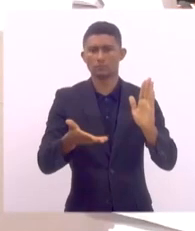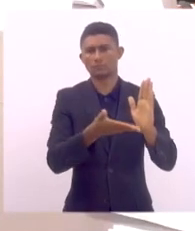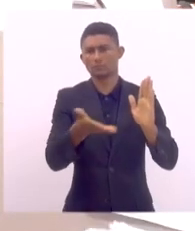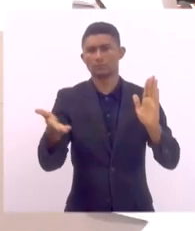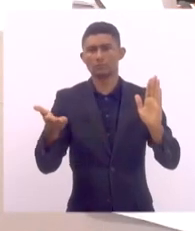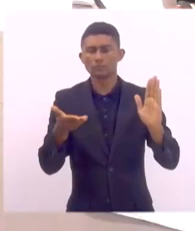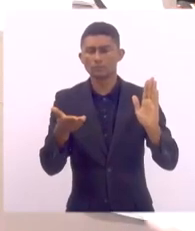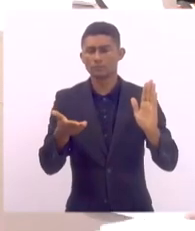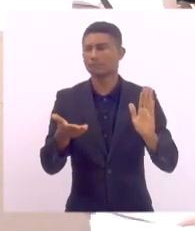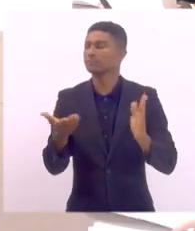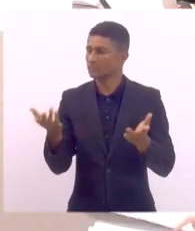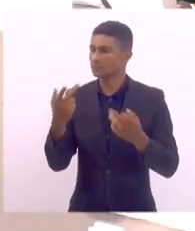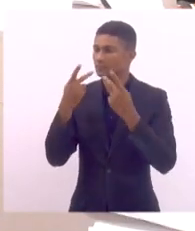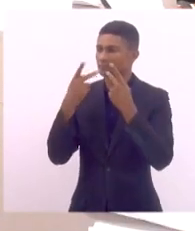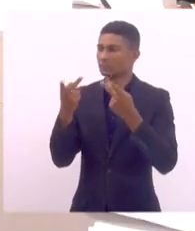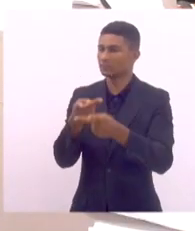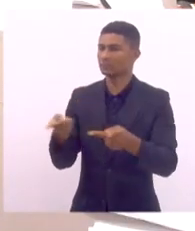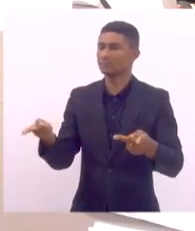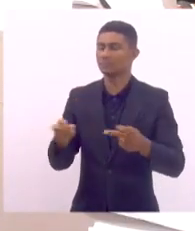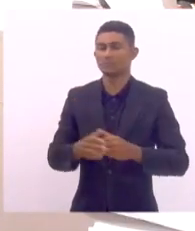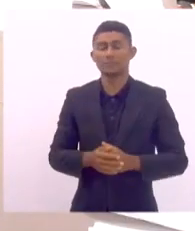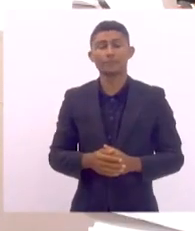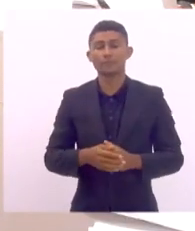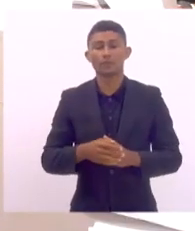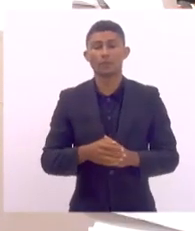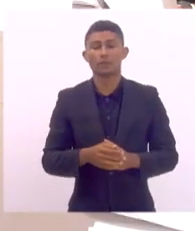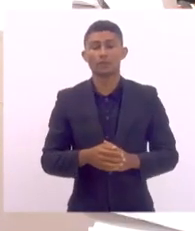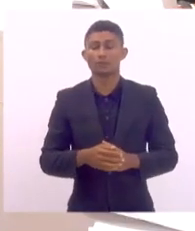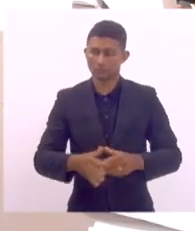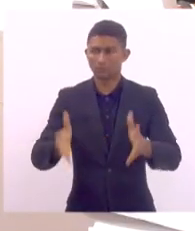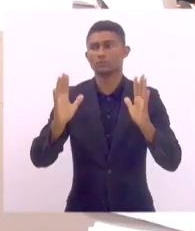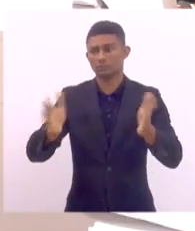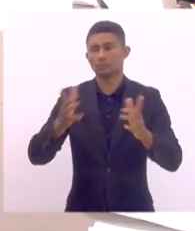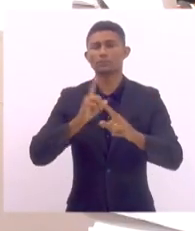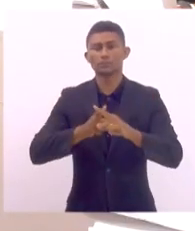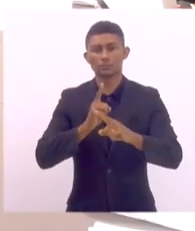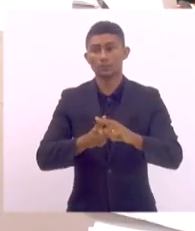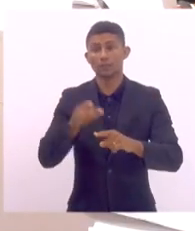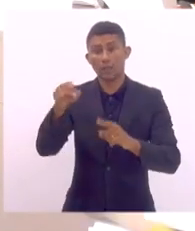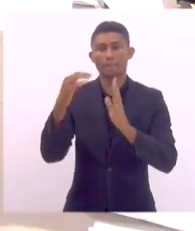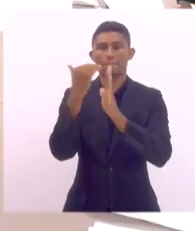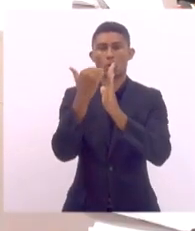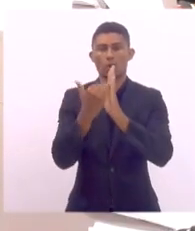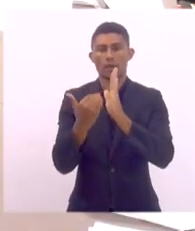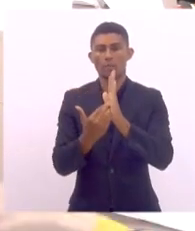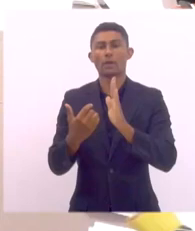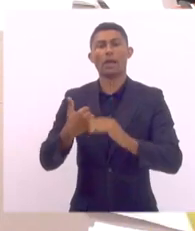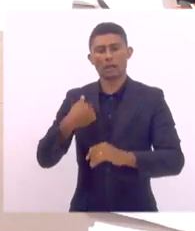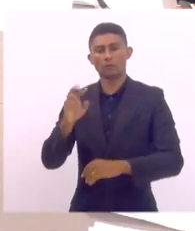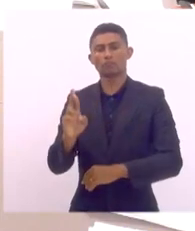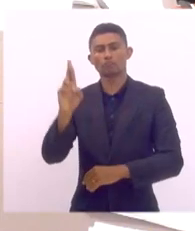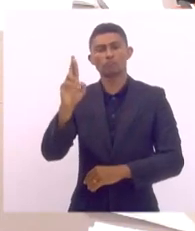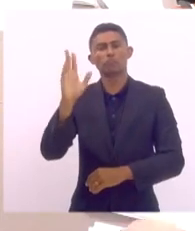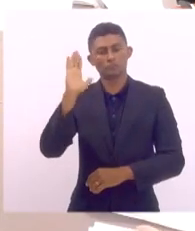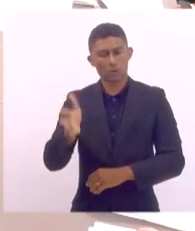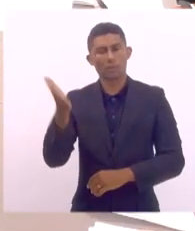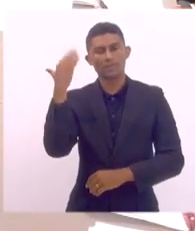Foi exatamente o que eu falei, cochichei no ouvido, até porque eu estive lá à frente do programa, mas está louvável.